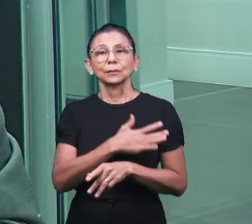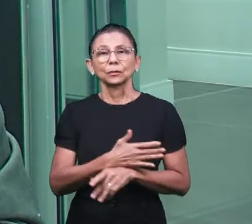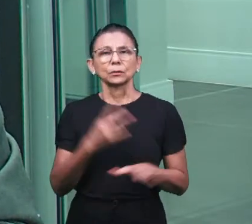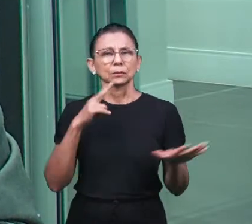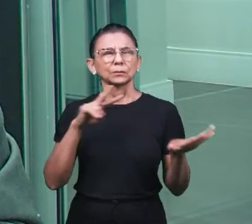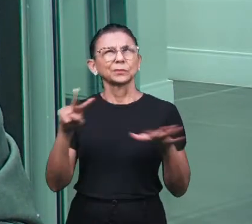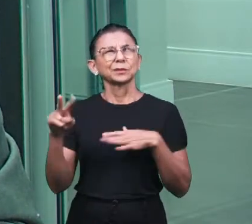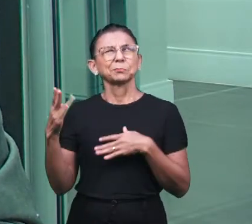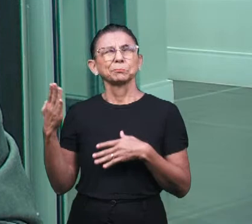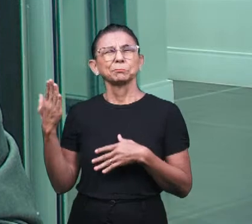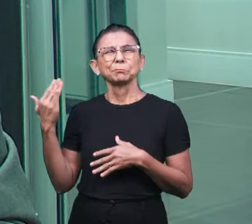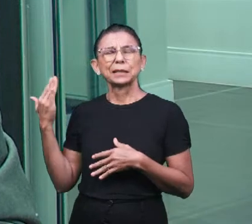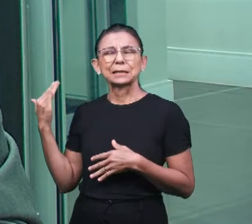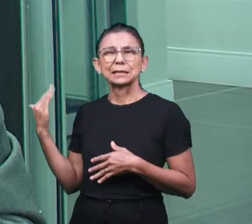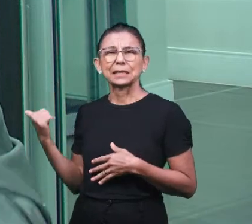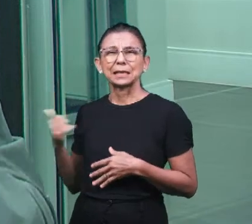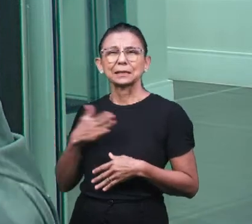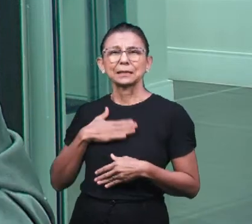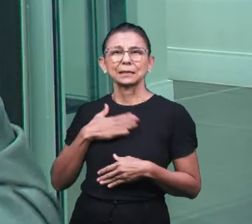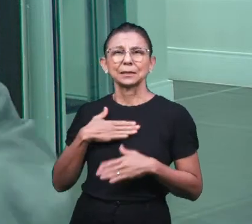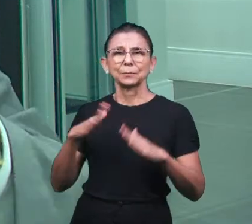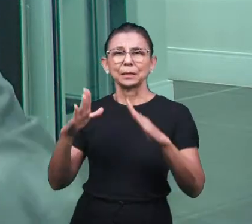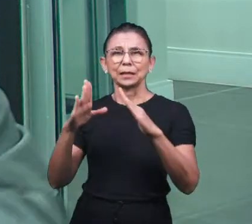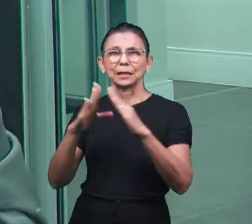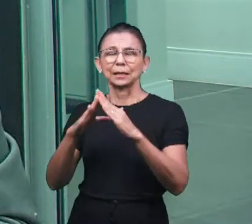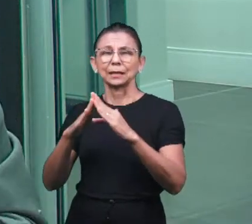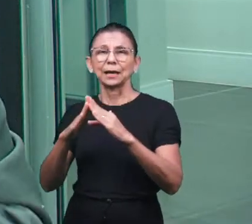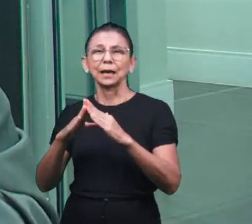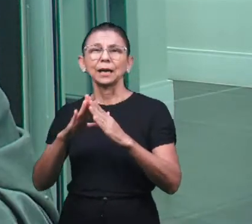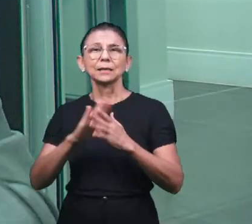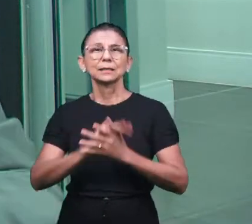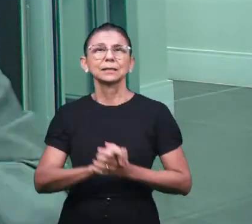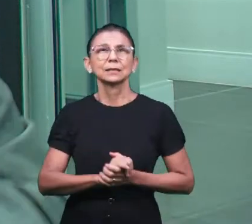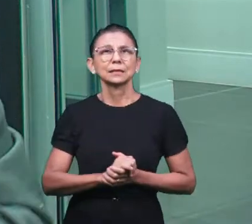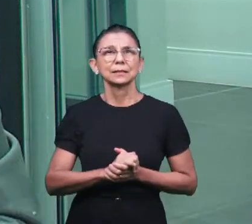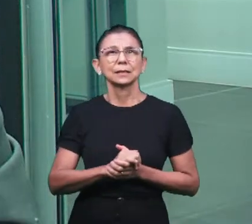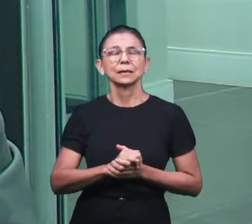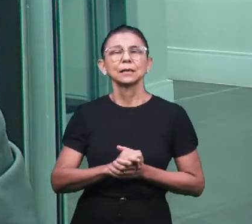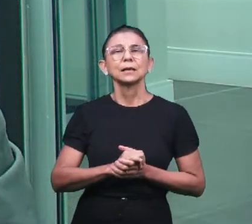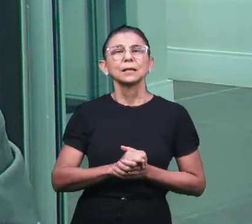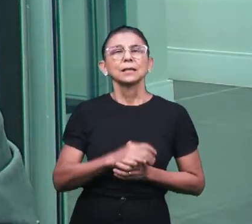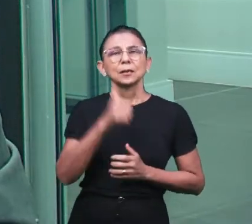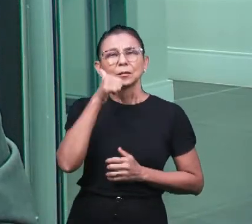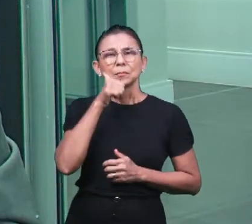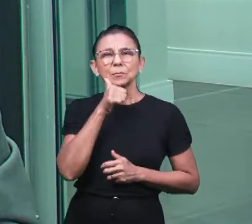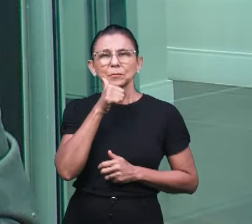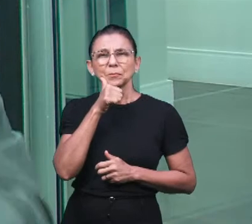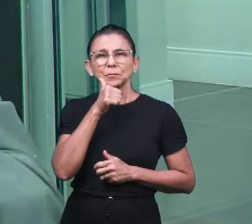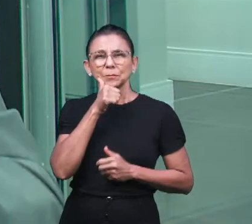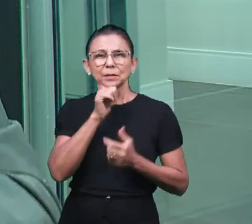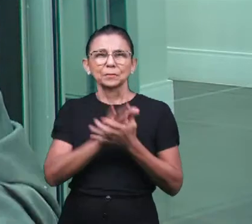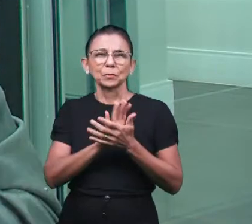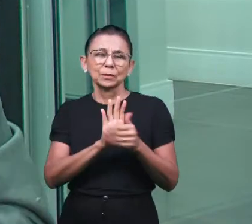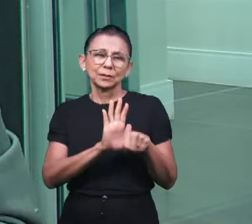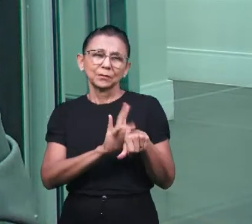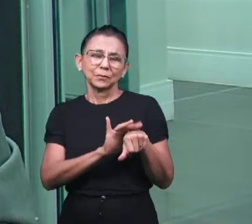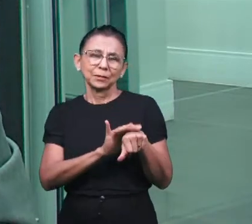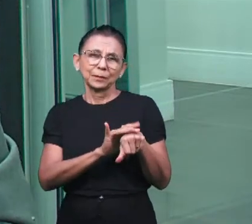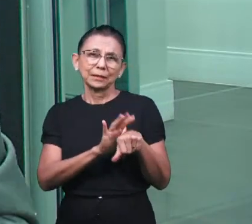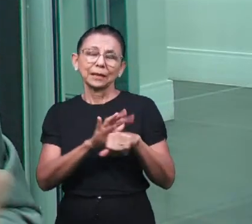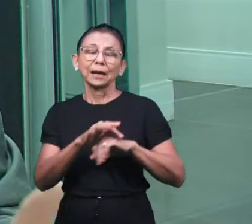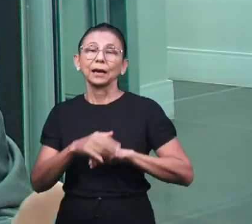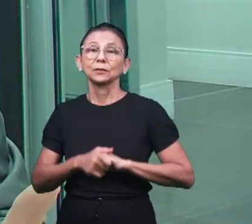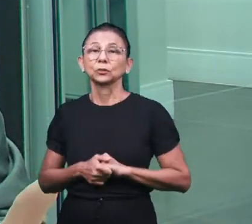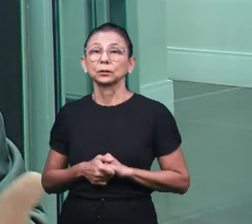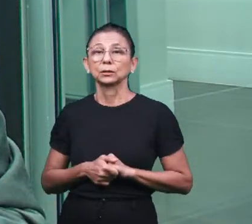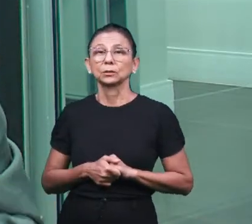passada eu recebi visita na minha casa do Grupo Senhora duas quartas-feiras devido à enfermidade da esposa. E eu fiquei para assistir, né? Eu falei,